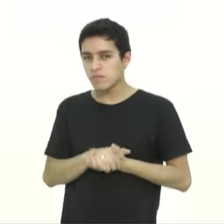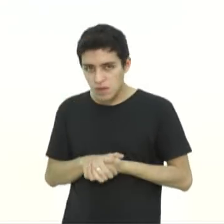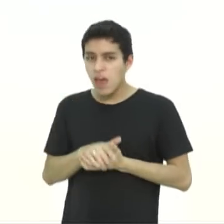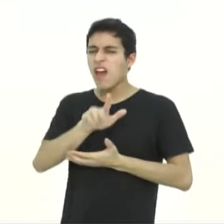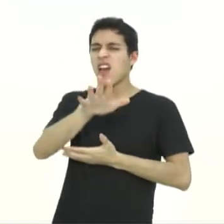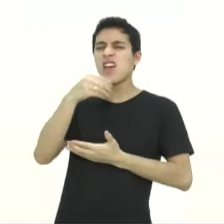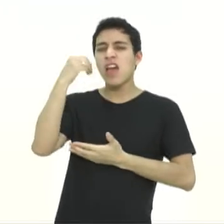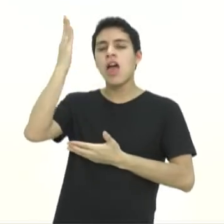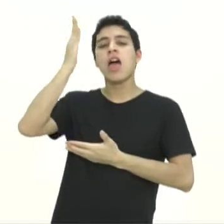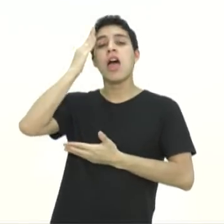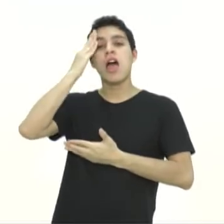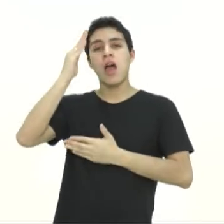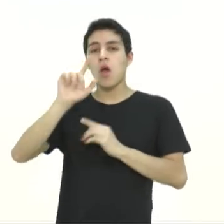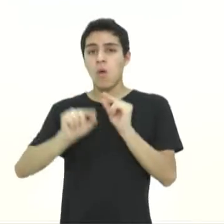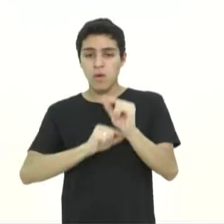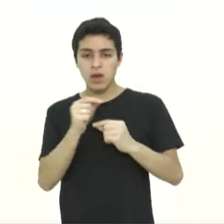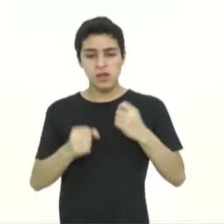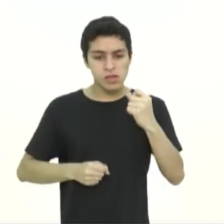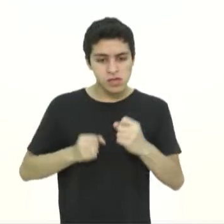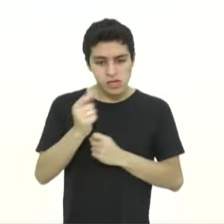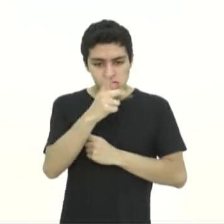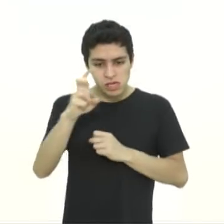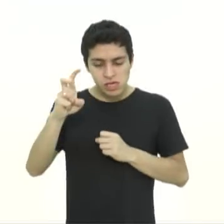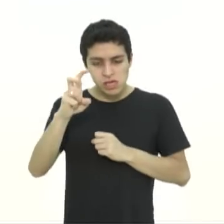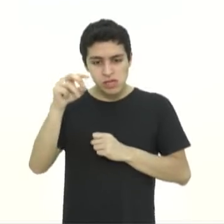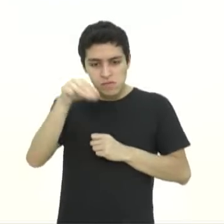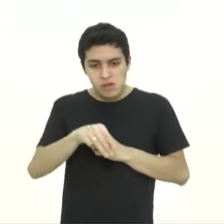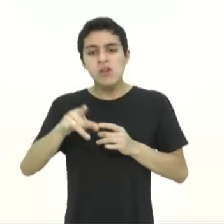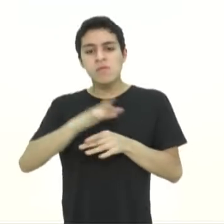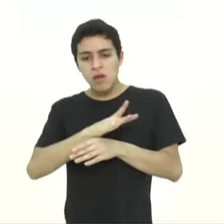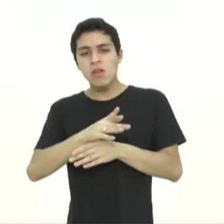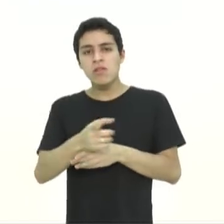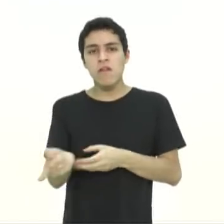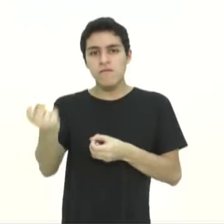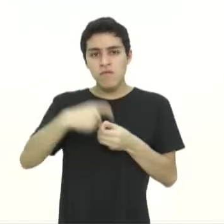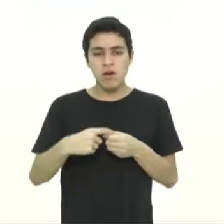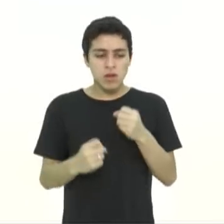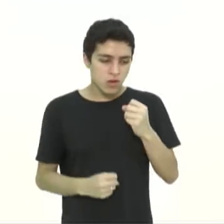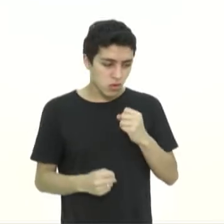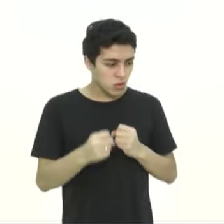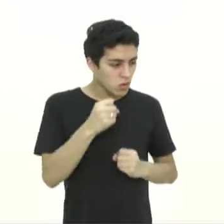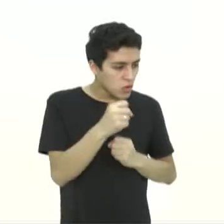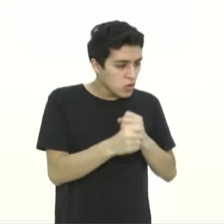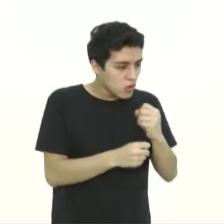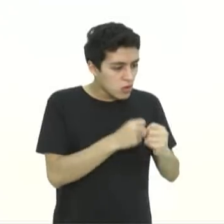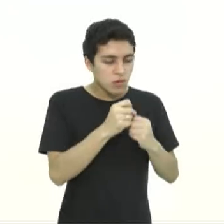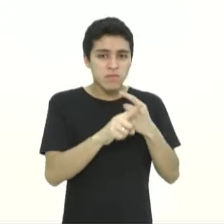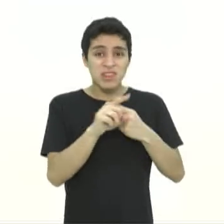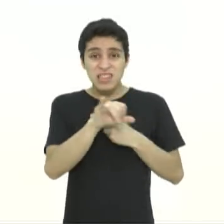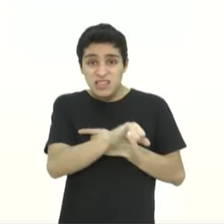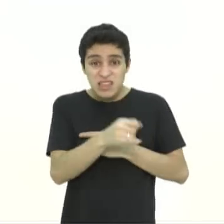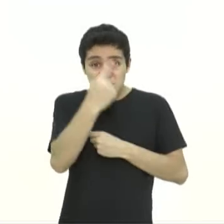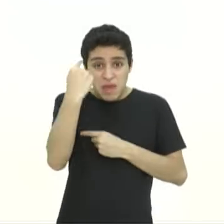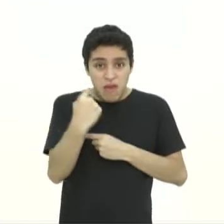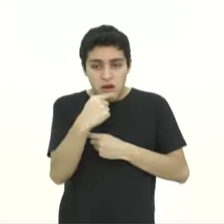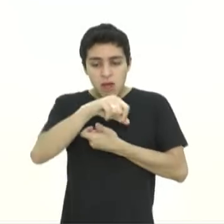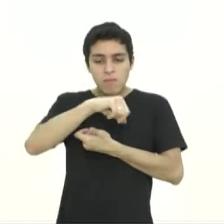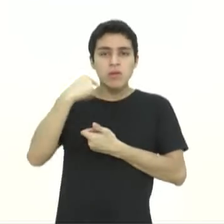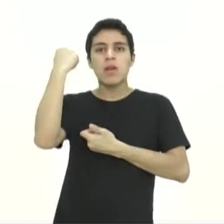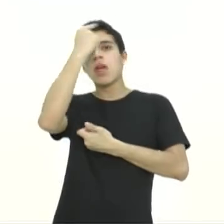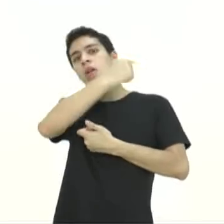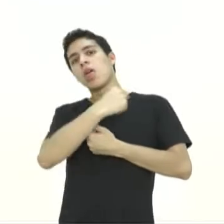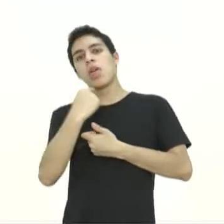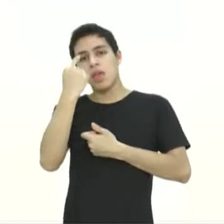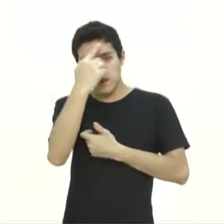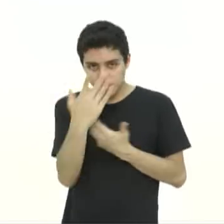15 minutos dê meia volta e comece a voltar, ou a meia hora vira uma. E você deve cuidar